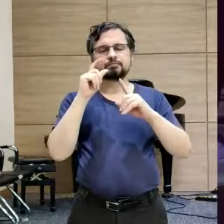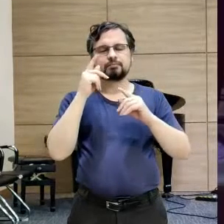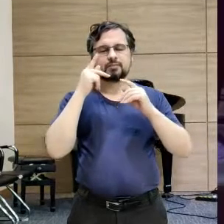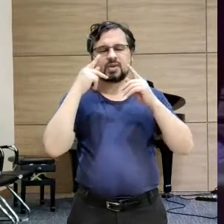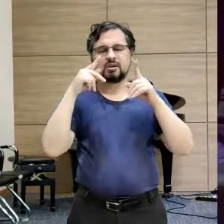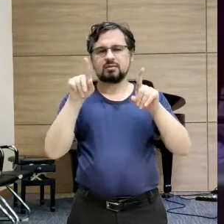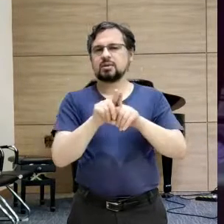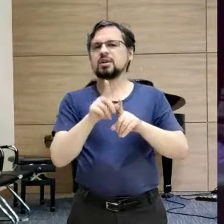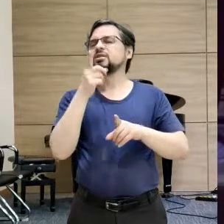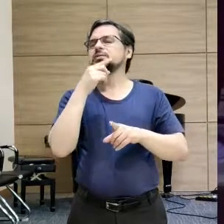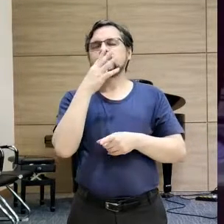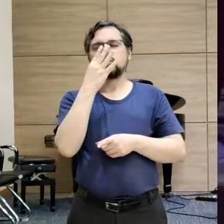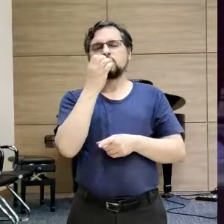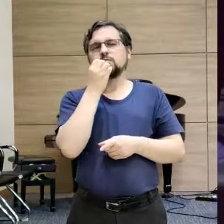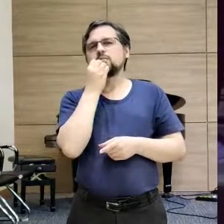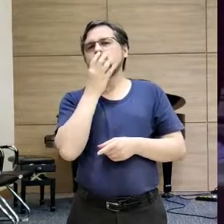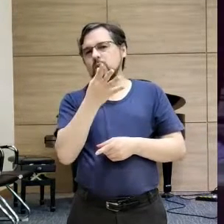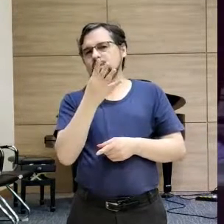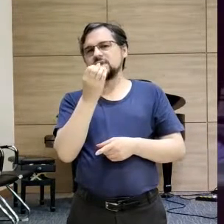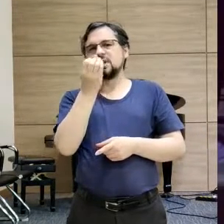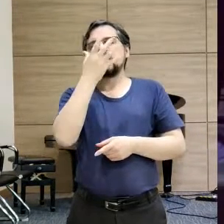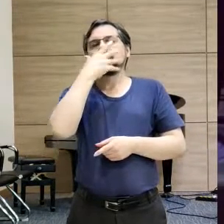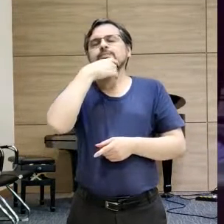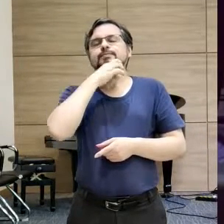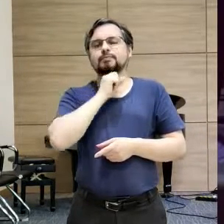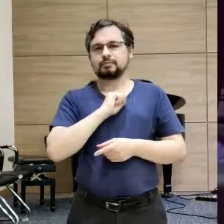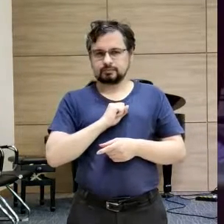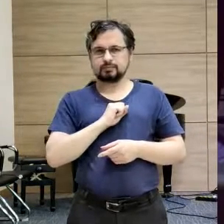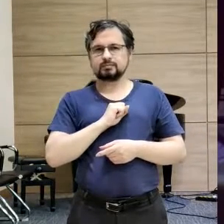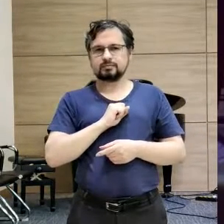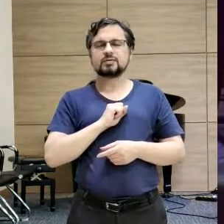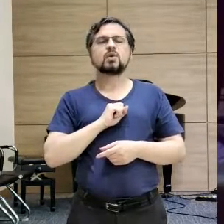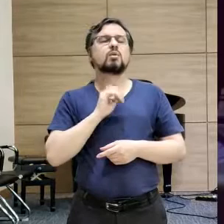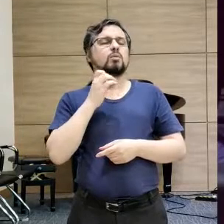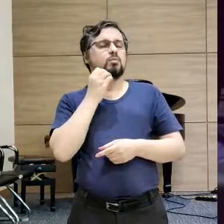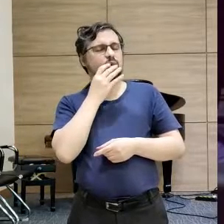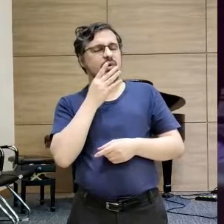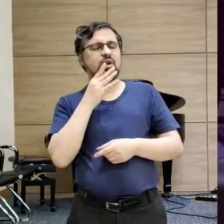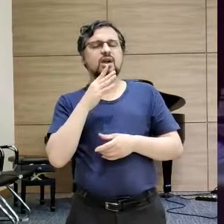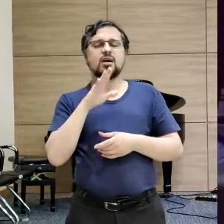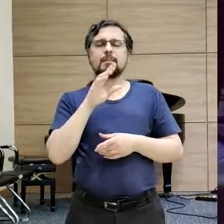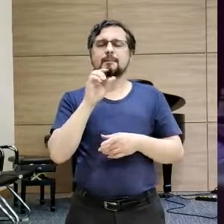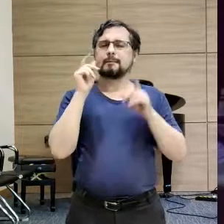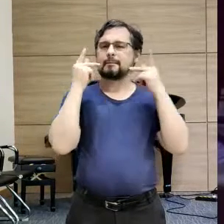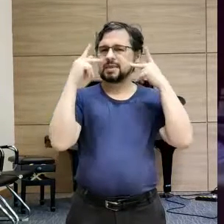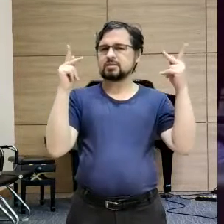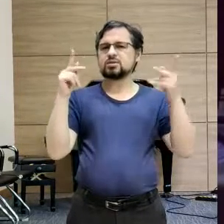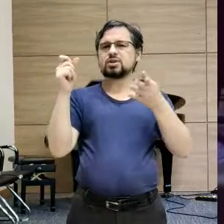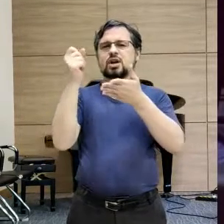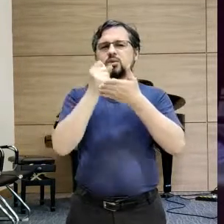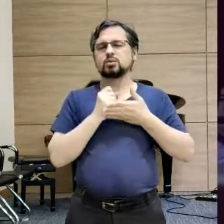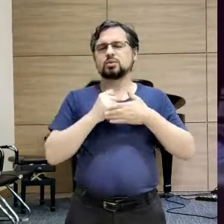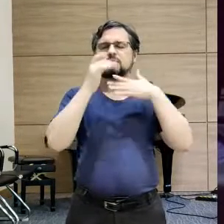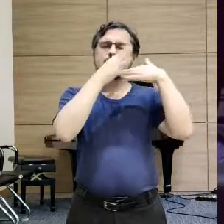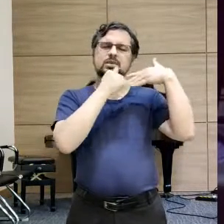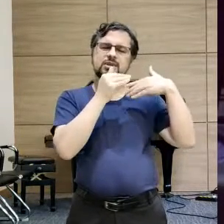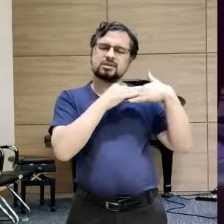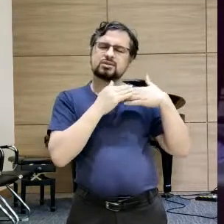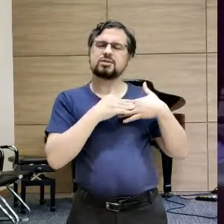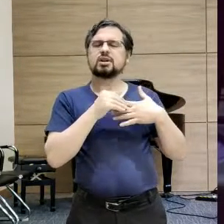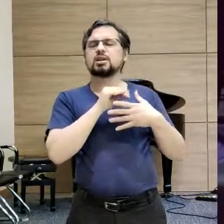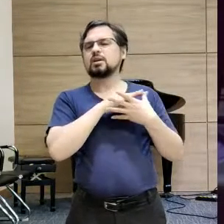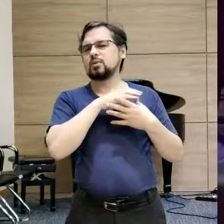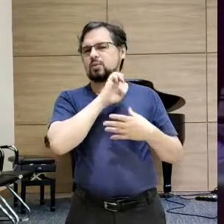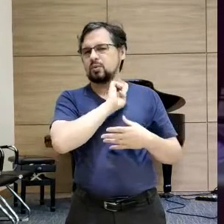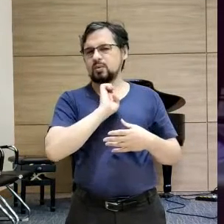não são palatáveis. O gostoso é mensagem de alta ajuda. O gostoso é mensagem que massageia o nosso ego.